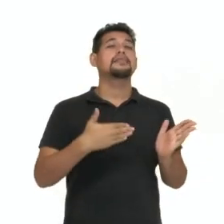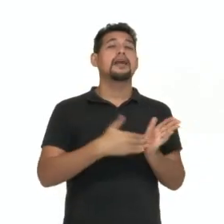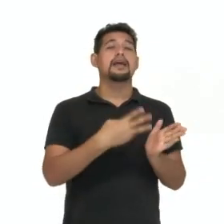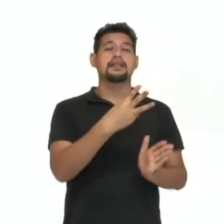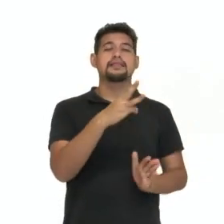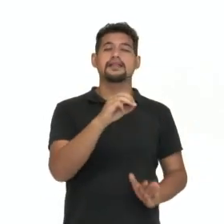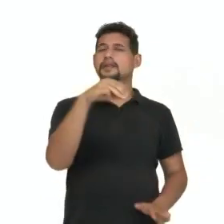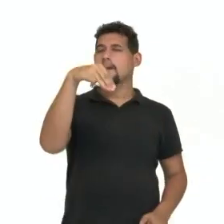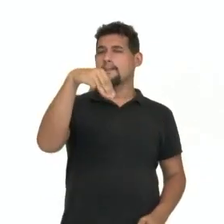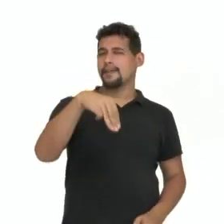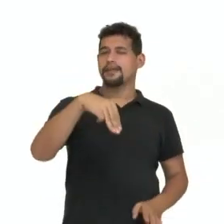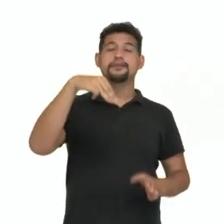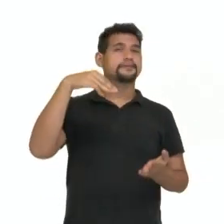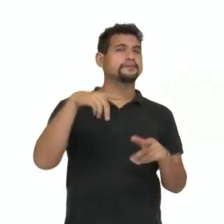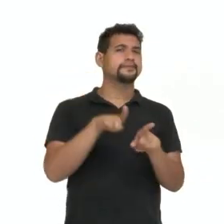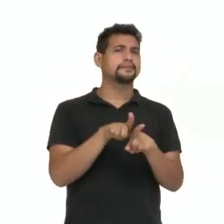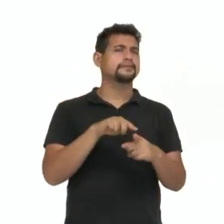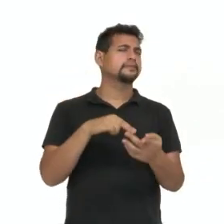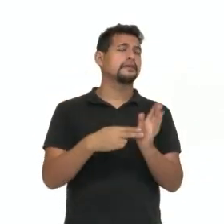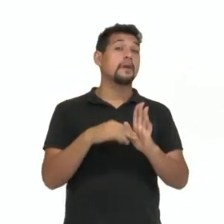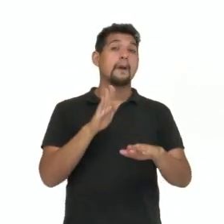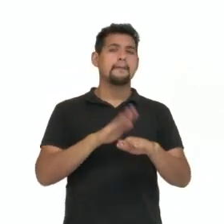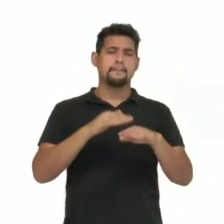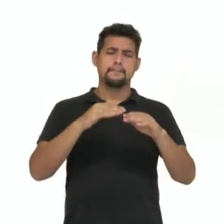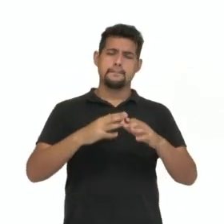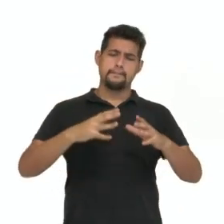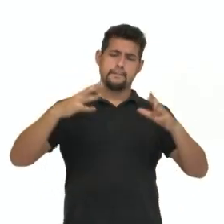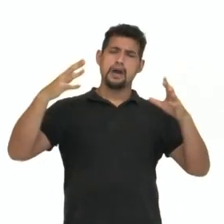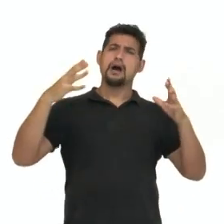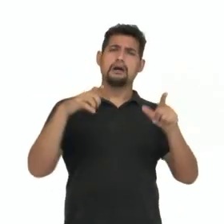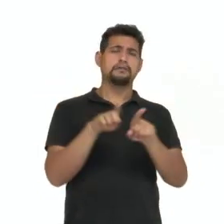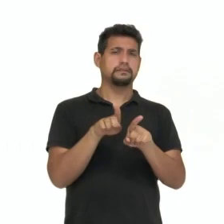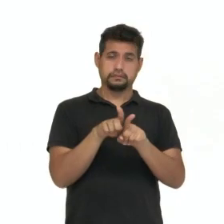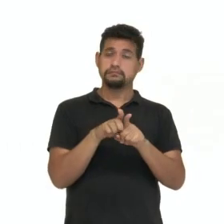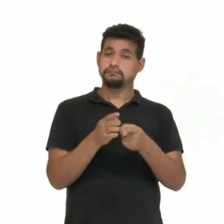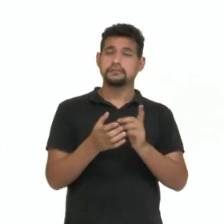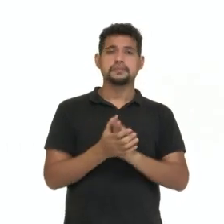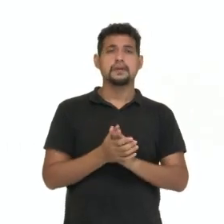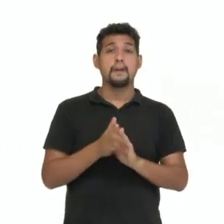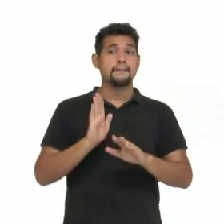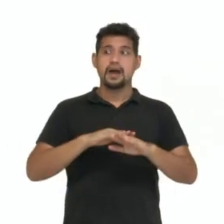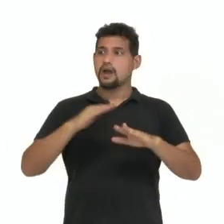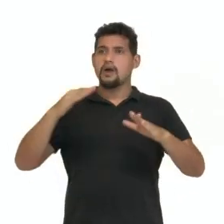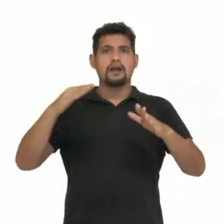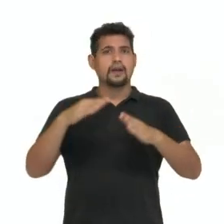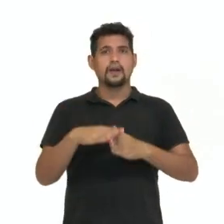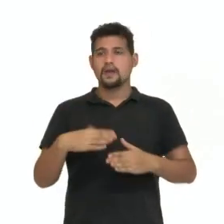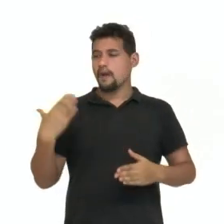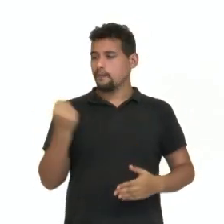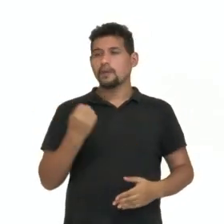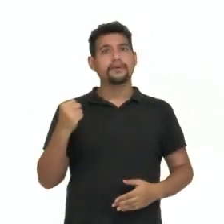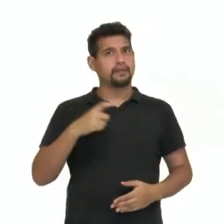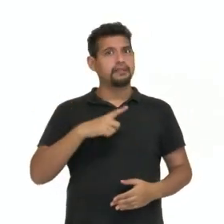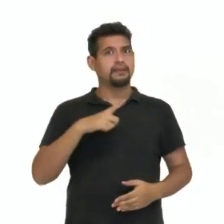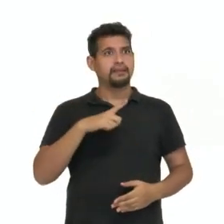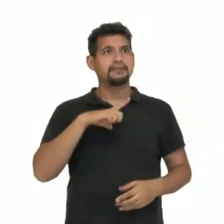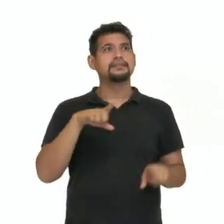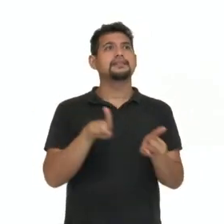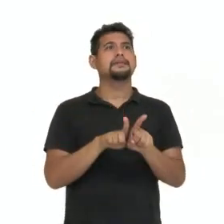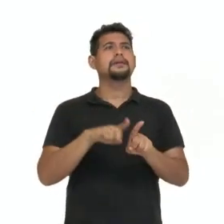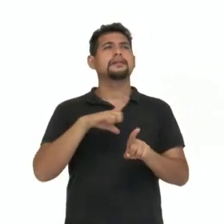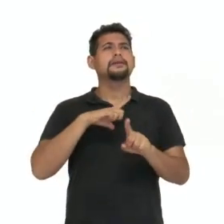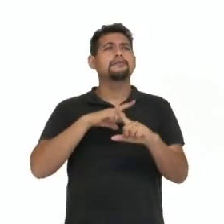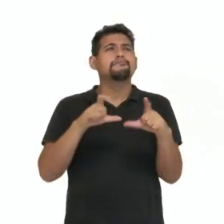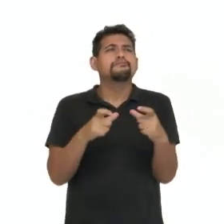de comprimento, né? É o maior mamífero marinho, né? E a gente tem o musaraño pigmeu, que tem de 3 a